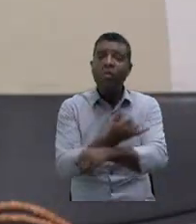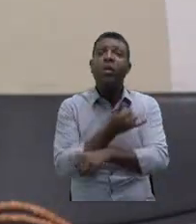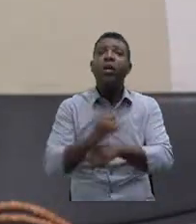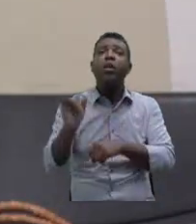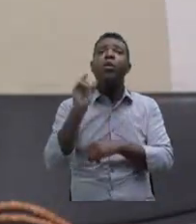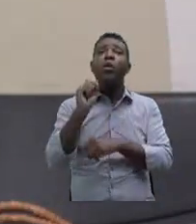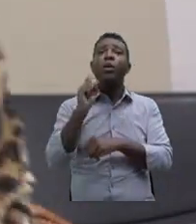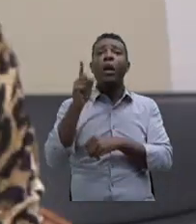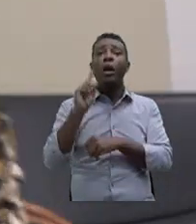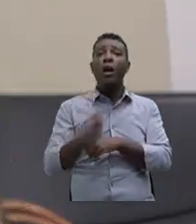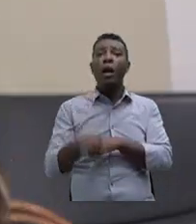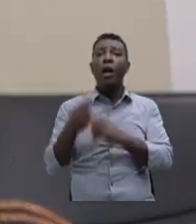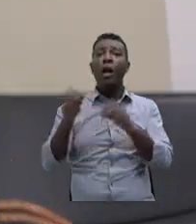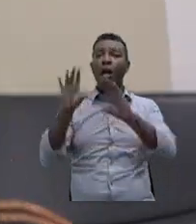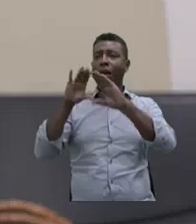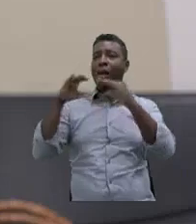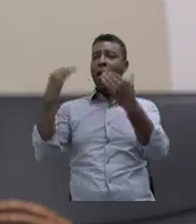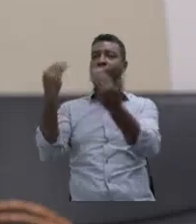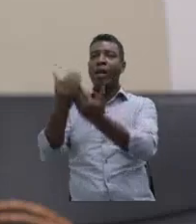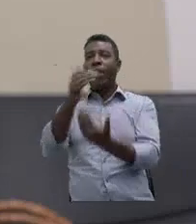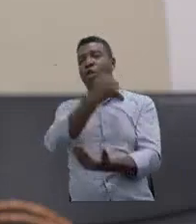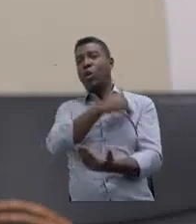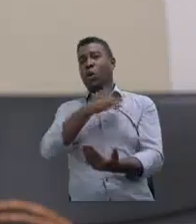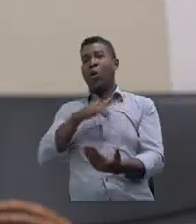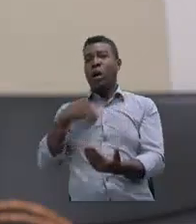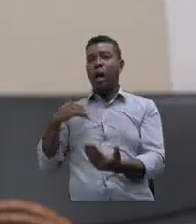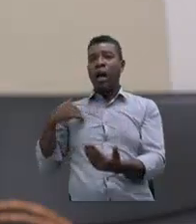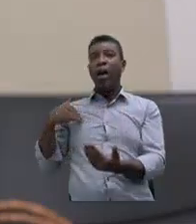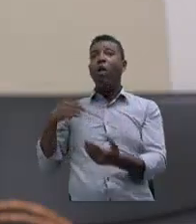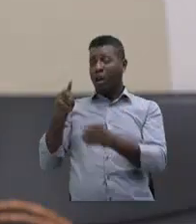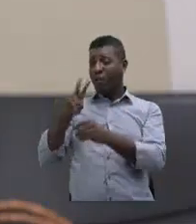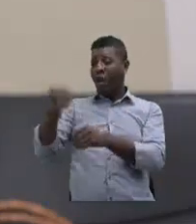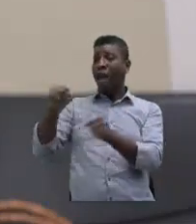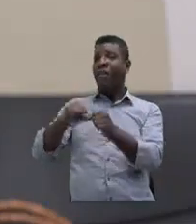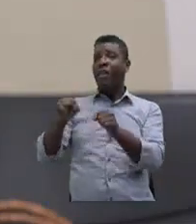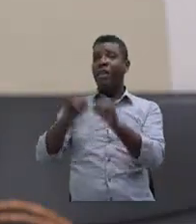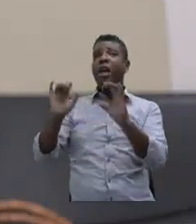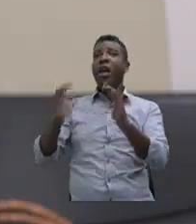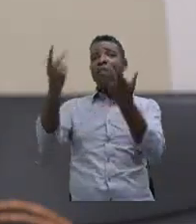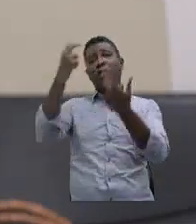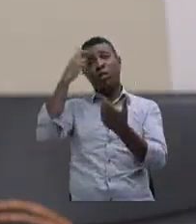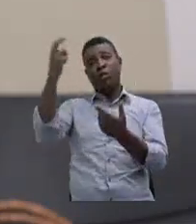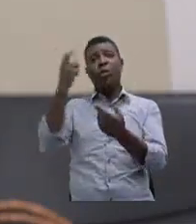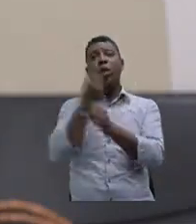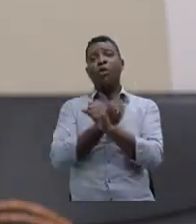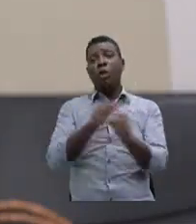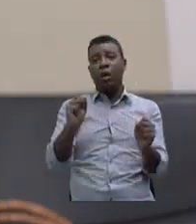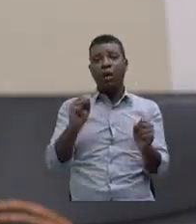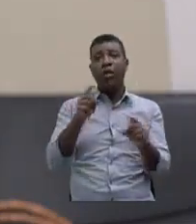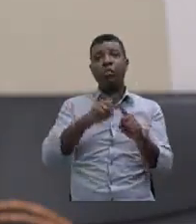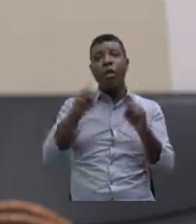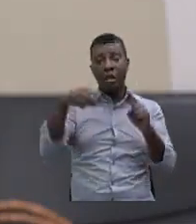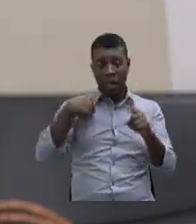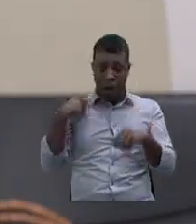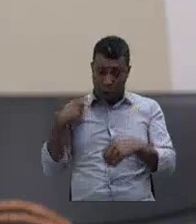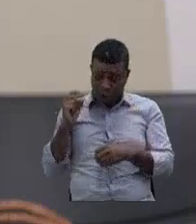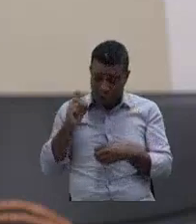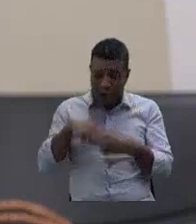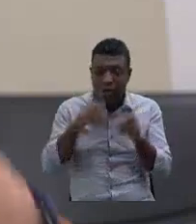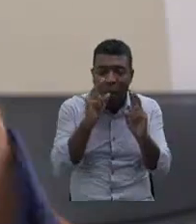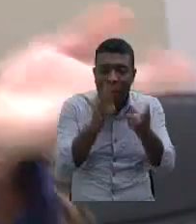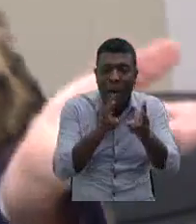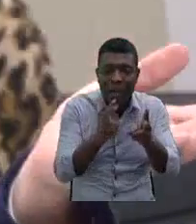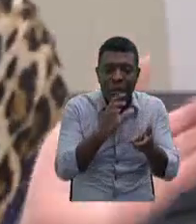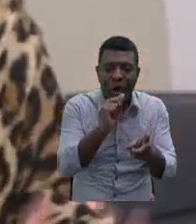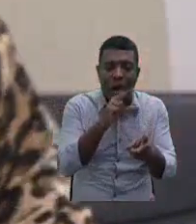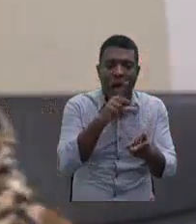a Arena do Galo, que tem essa perspectiva de fazer eventos culturais muito grandes. Mas eu volto no Carlos Prates. Eles falaram, em 3 dias